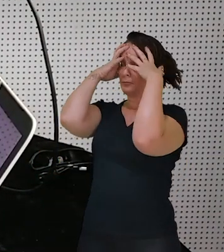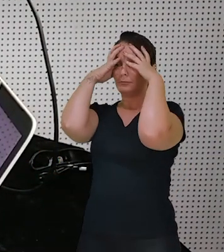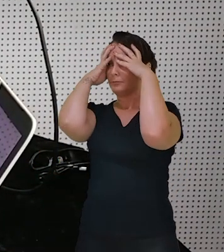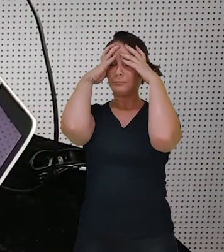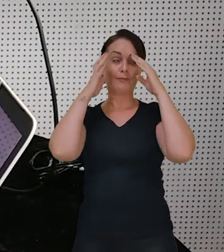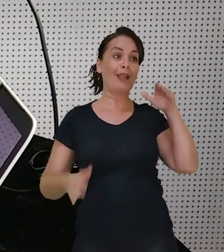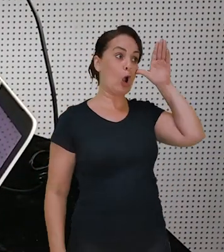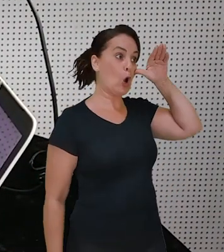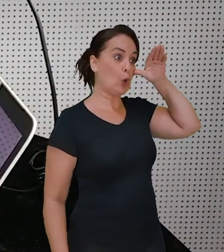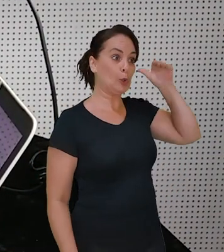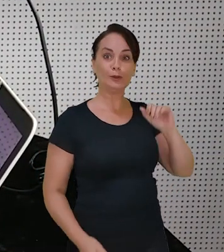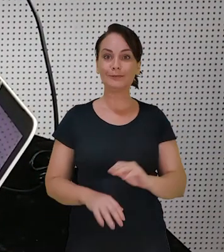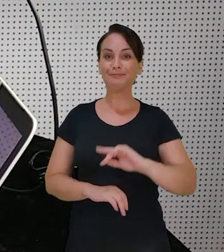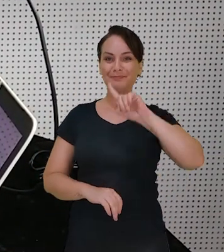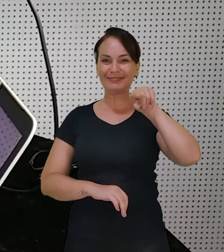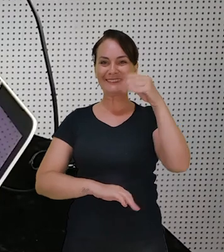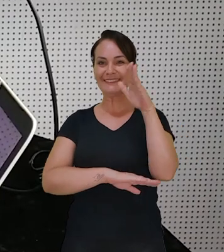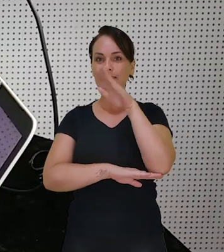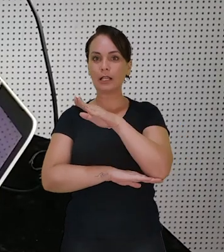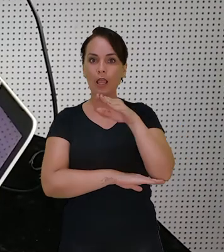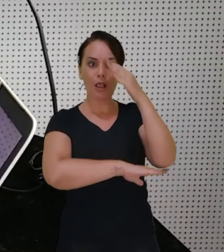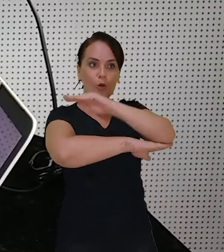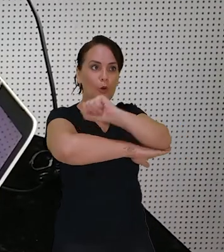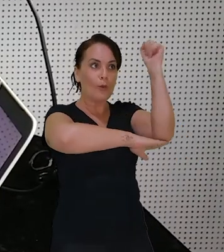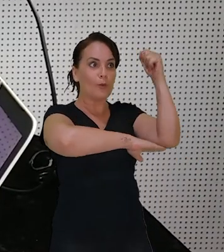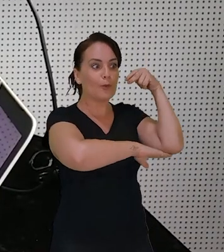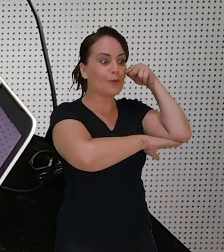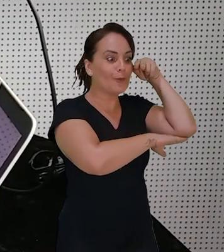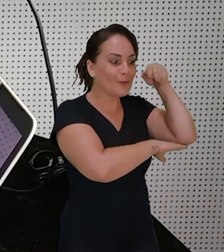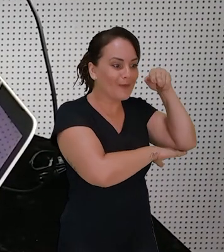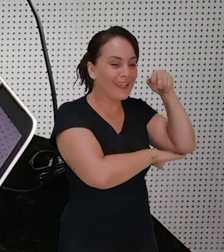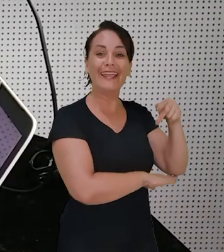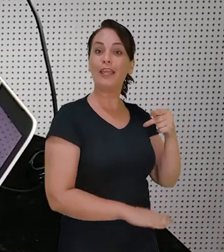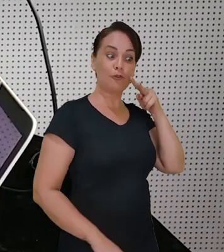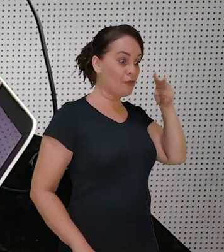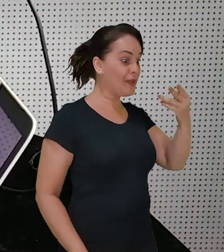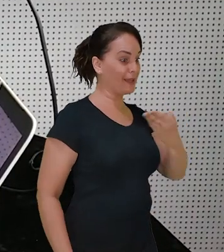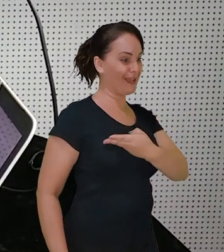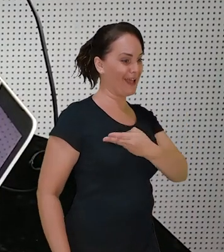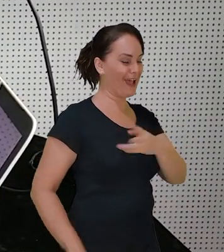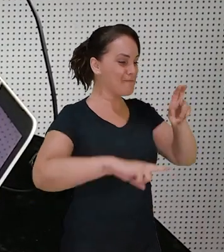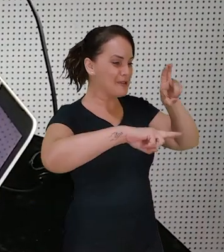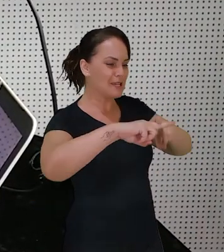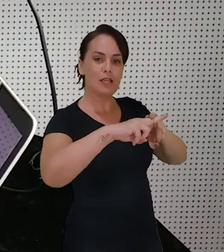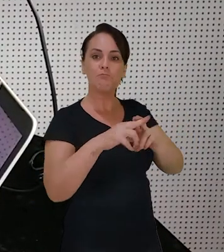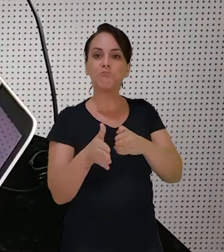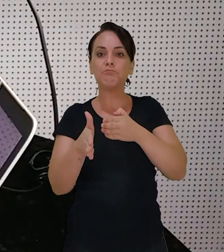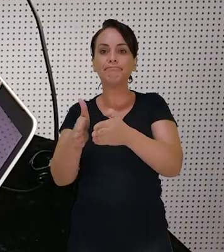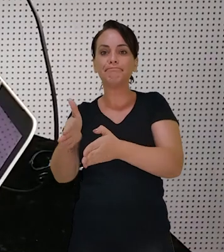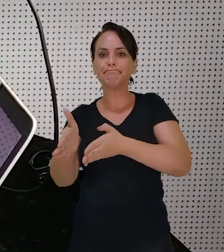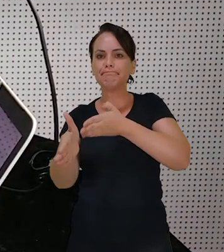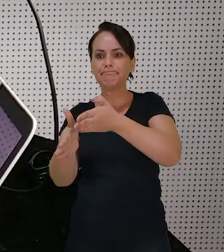mais curioso. À tarde, fui olhar pela janela de novo e vi meu amigo sentado agora numa cadeira de